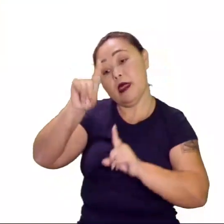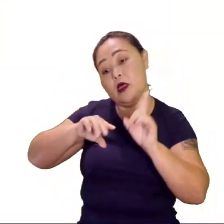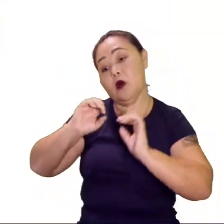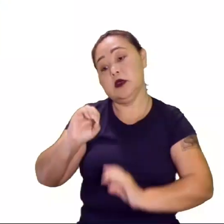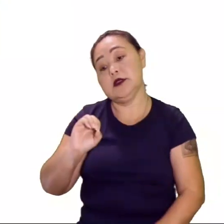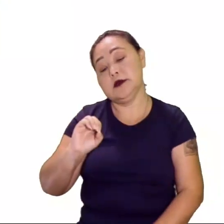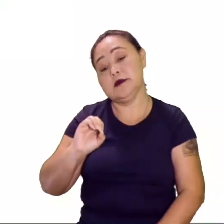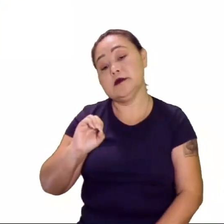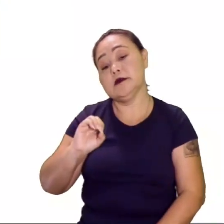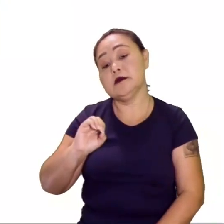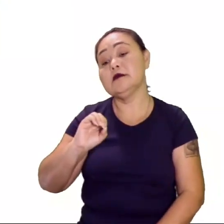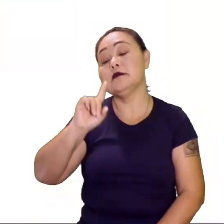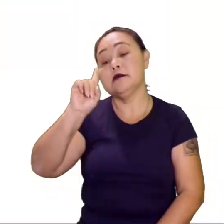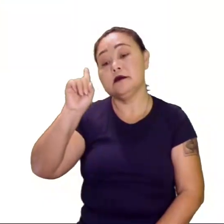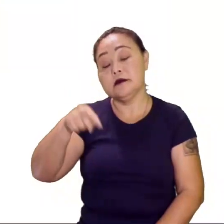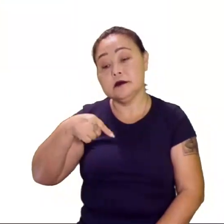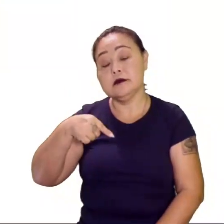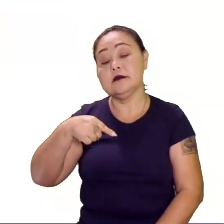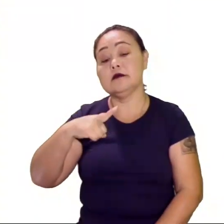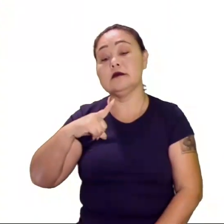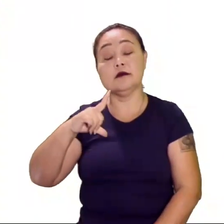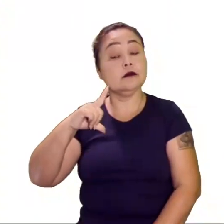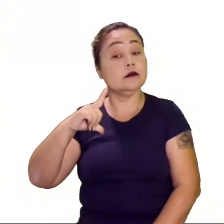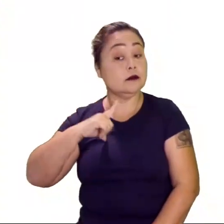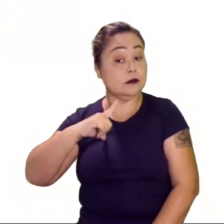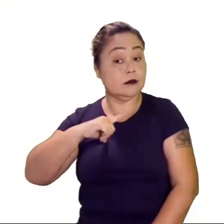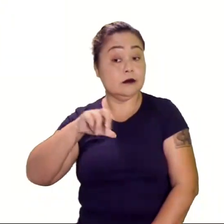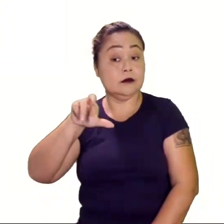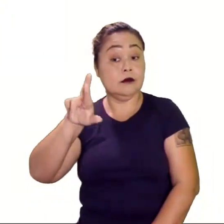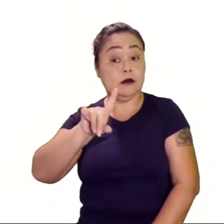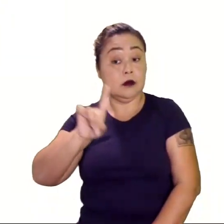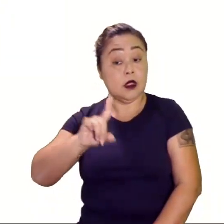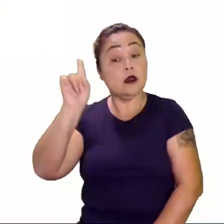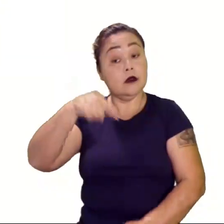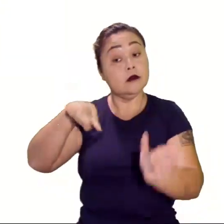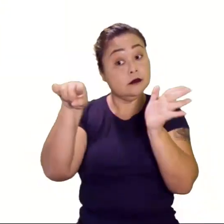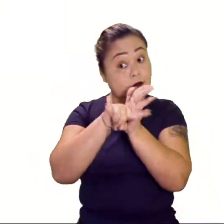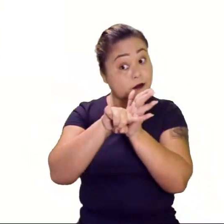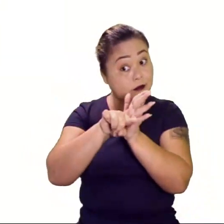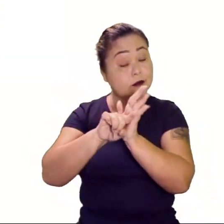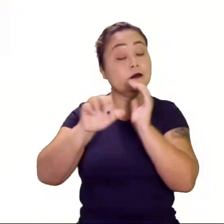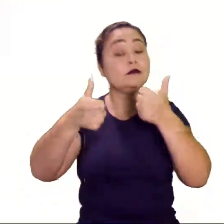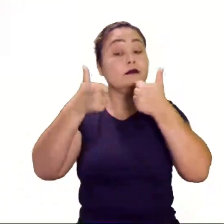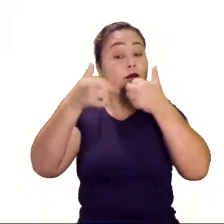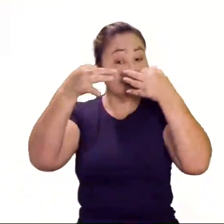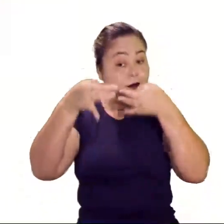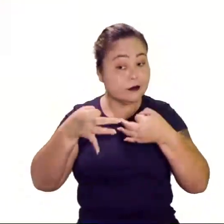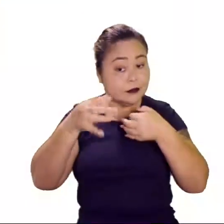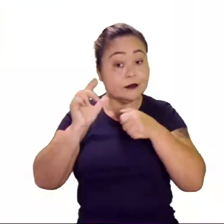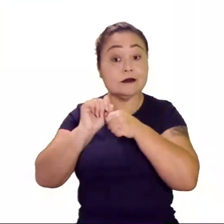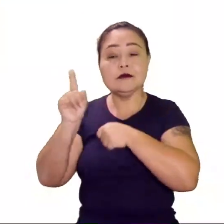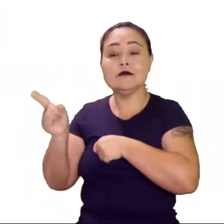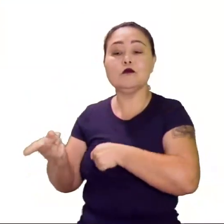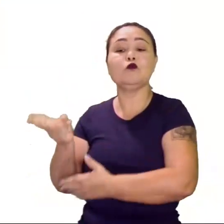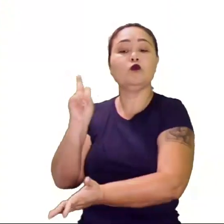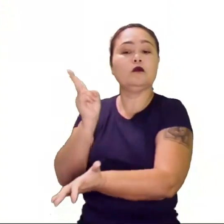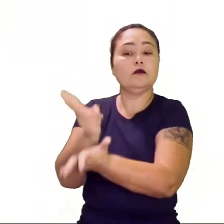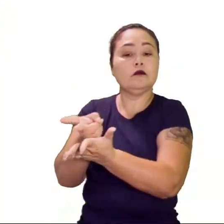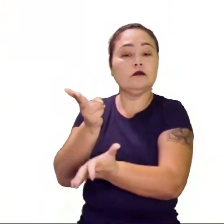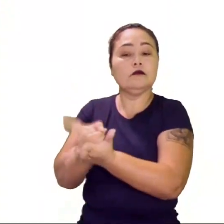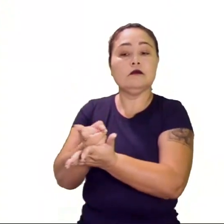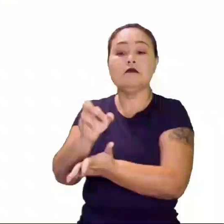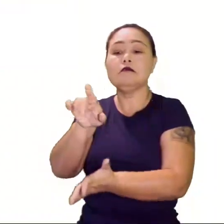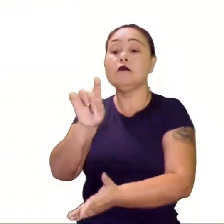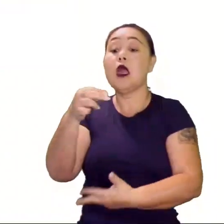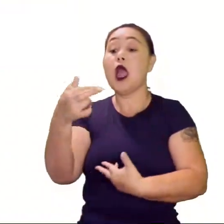né? Se é menor que zero, ela vai ter uma razão negativa, certo? Certinho. E na constante, aí sim, a gente tem uma